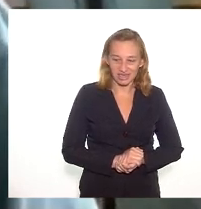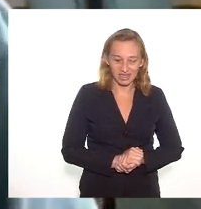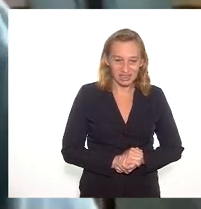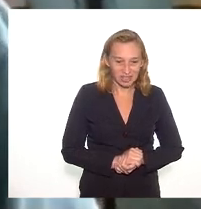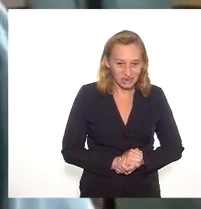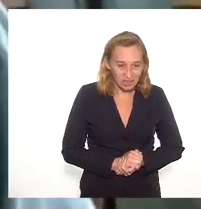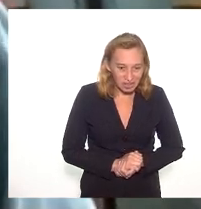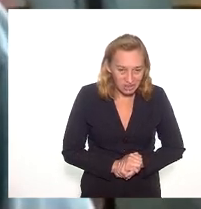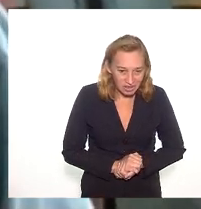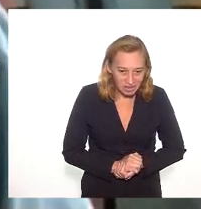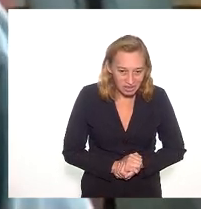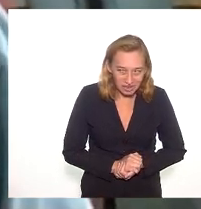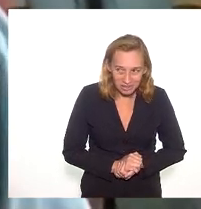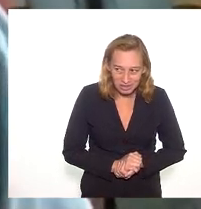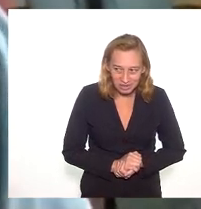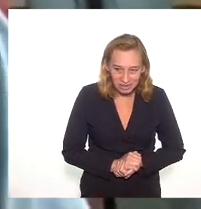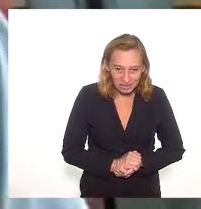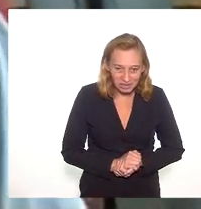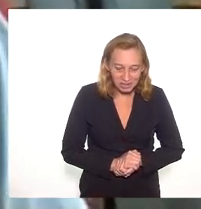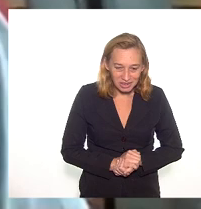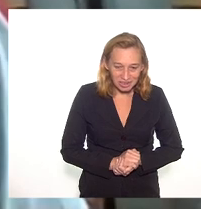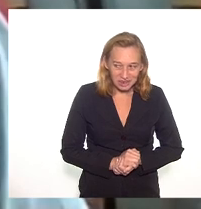próprio autor para melhorar.